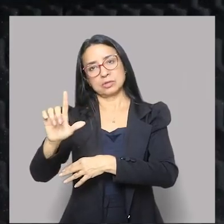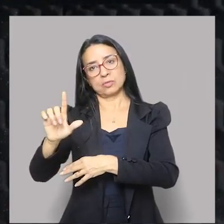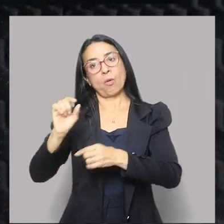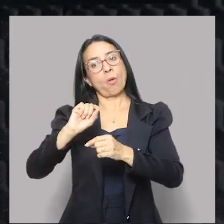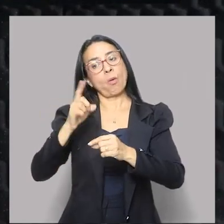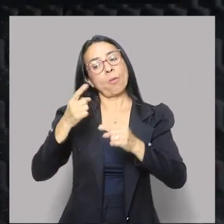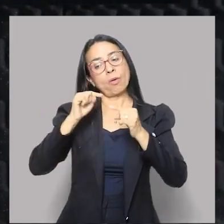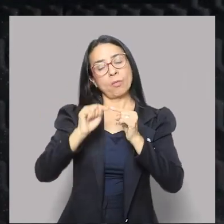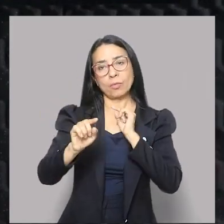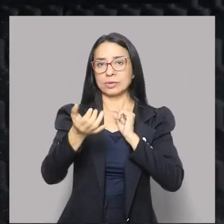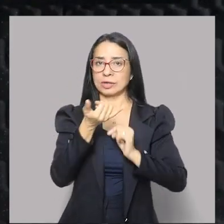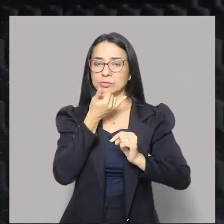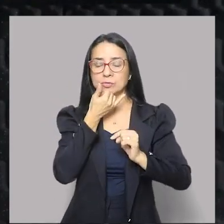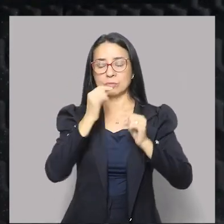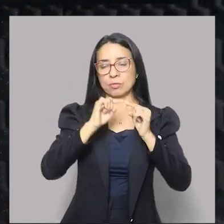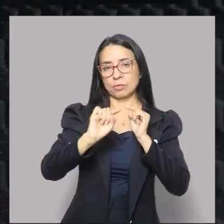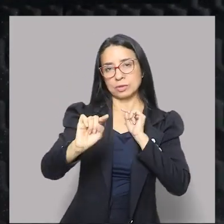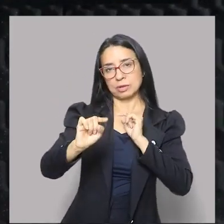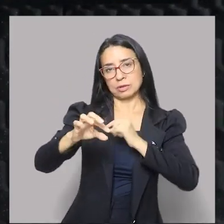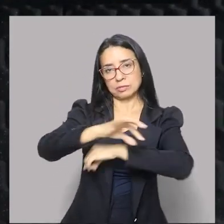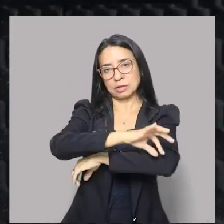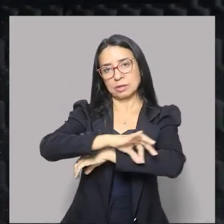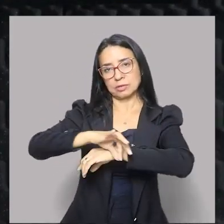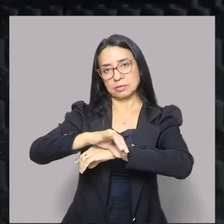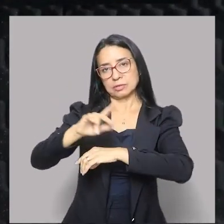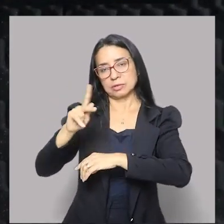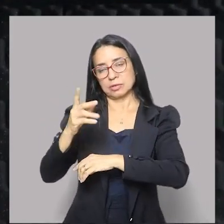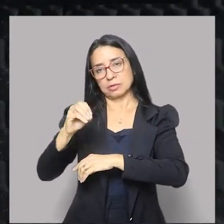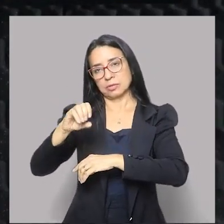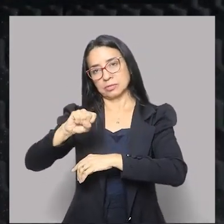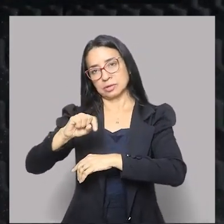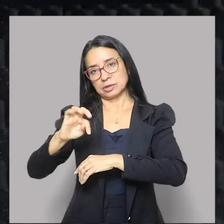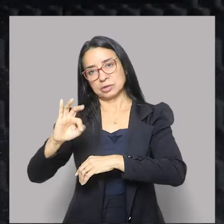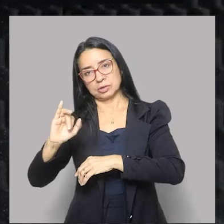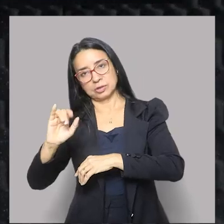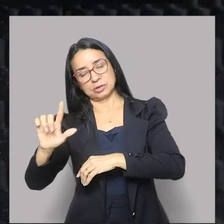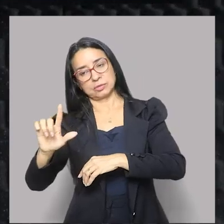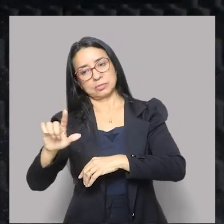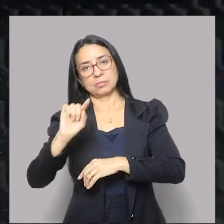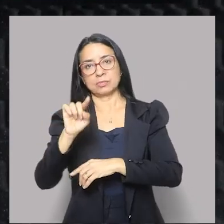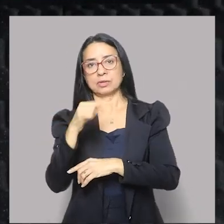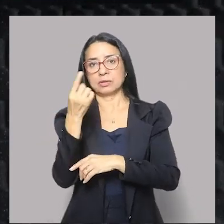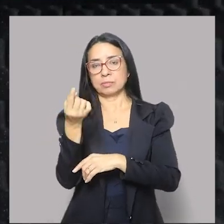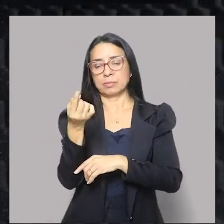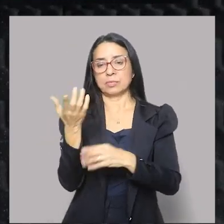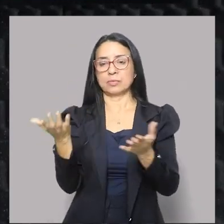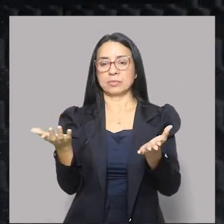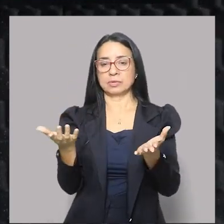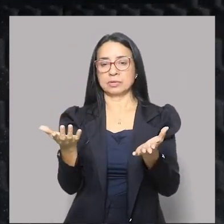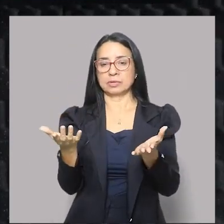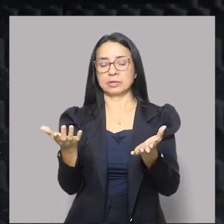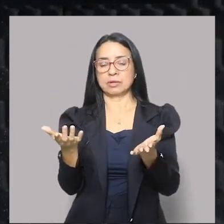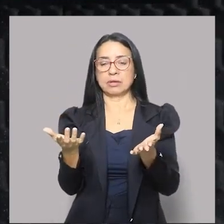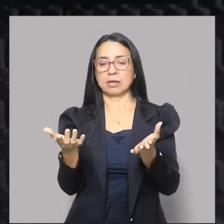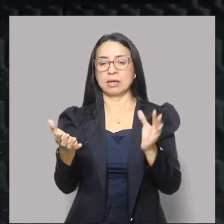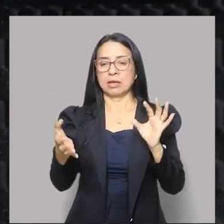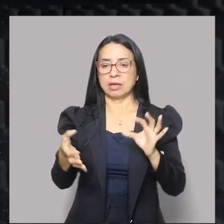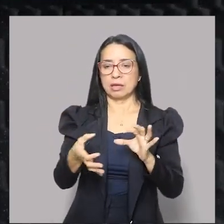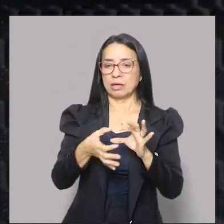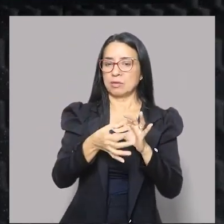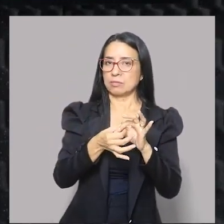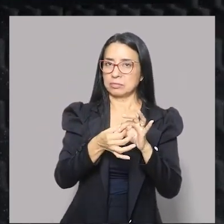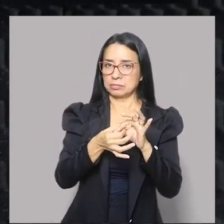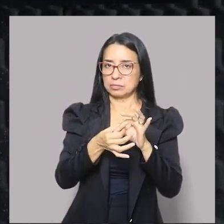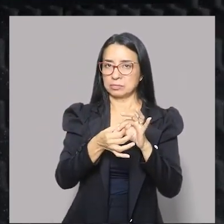elemento coesivo, um operador argumentativo, ligando a ficção, ligando a dedução ao meu contexto. Então,